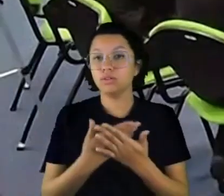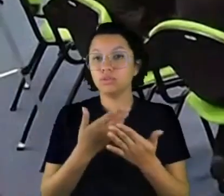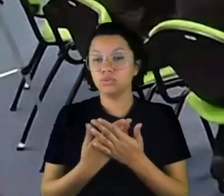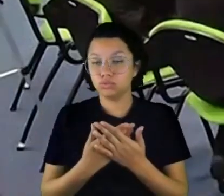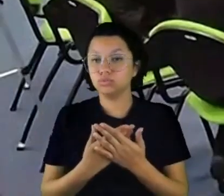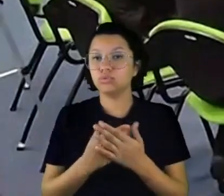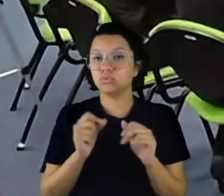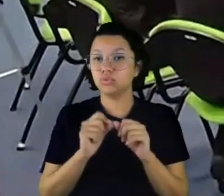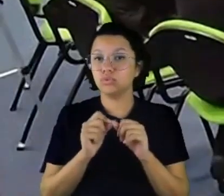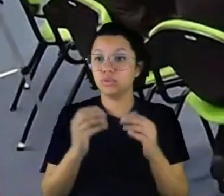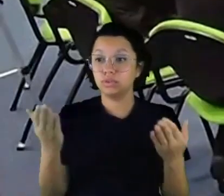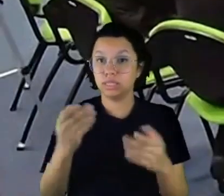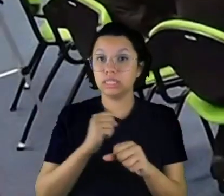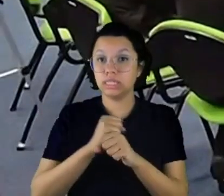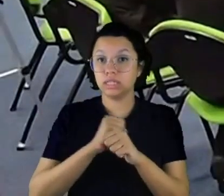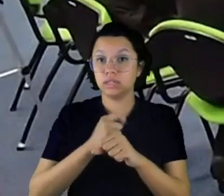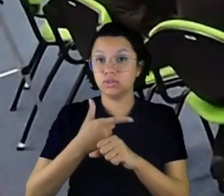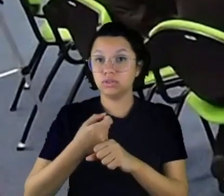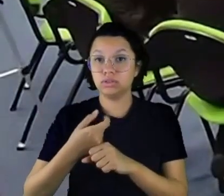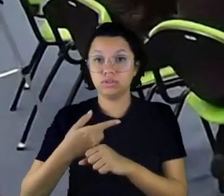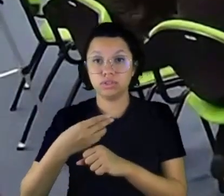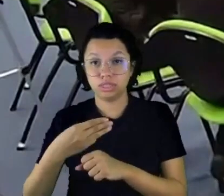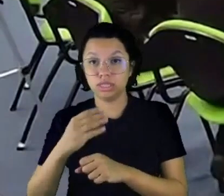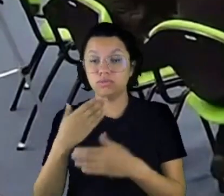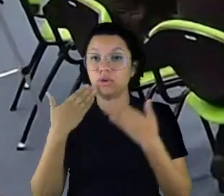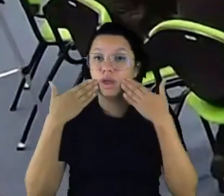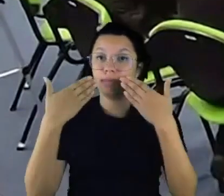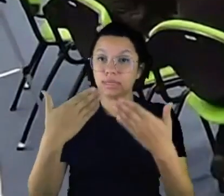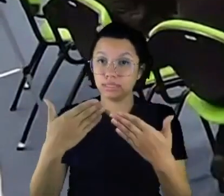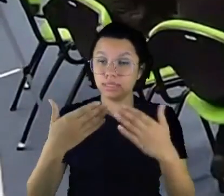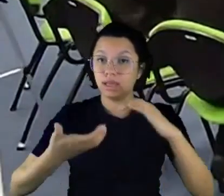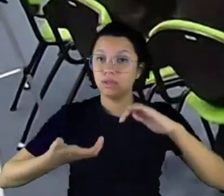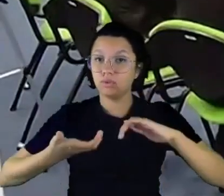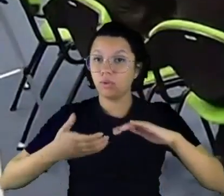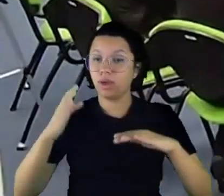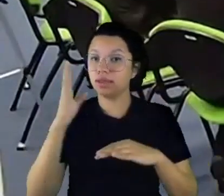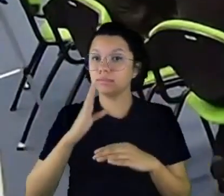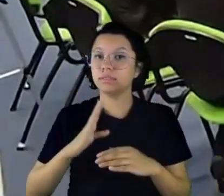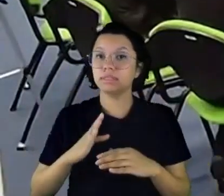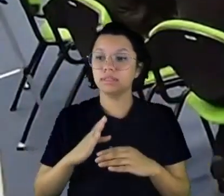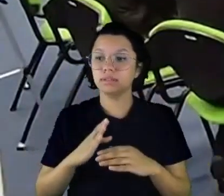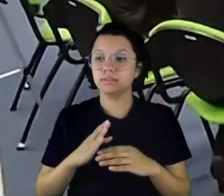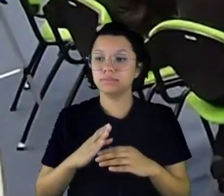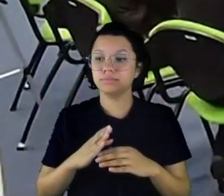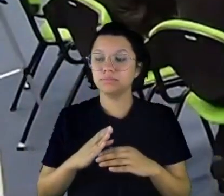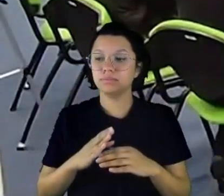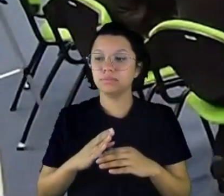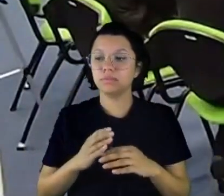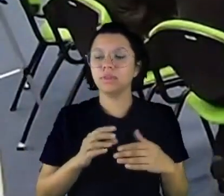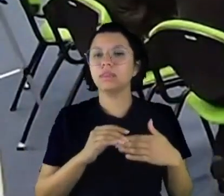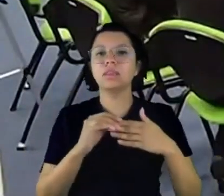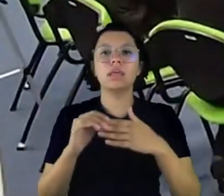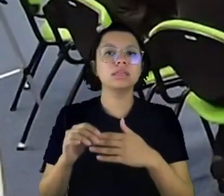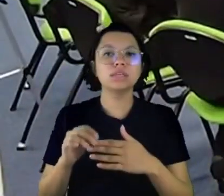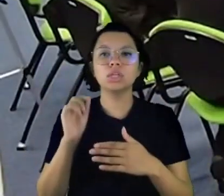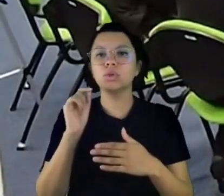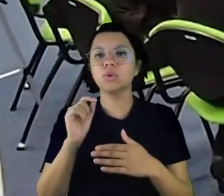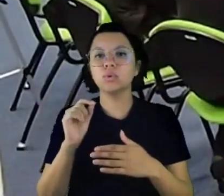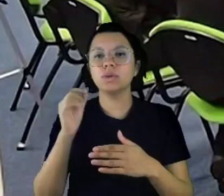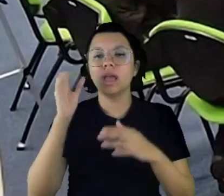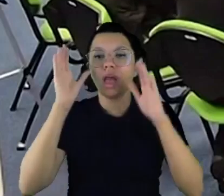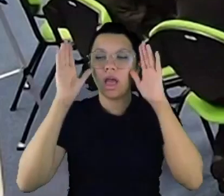deste ano de 2023, foram apresentados no Congresso Brasileiro, trazendo que a demência, que o Alzheimer pode